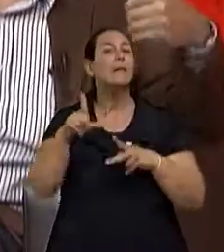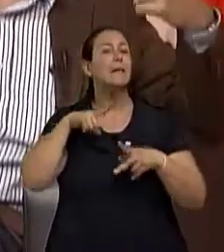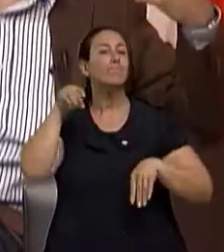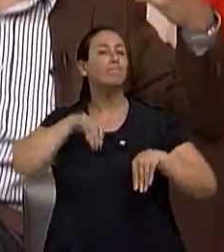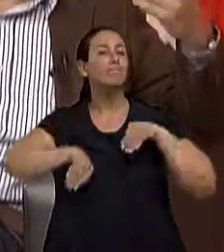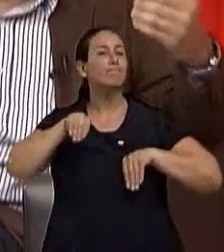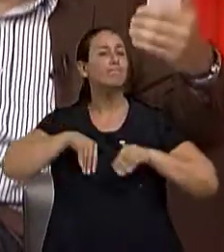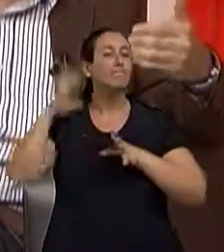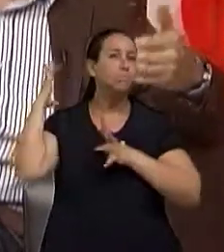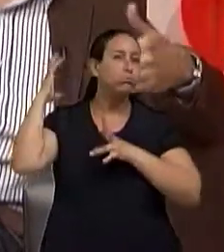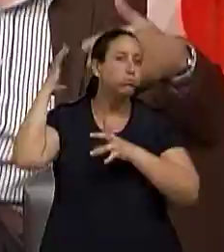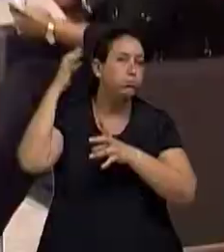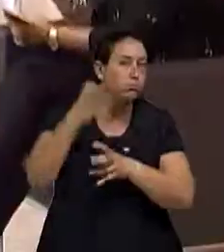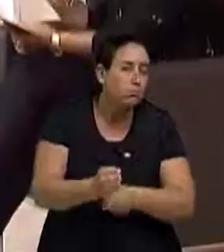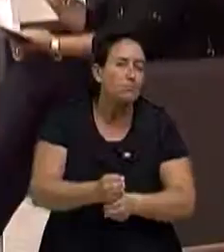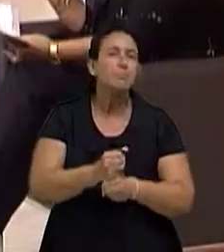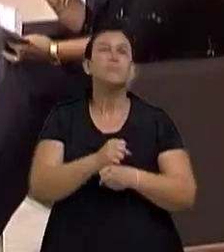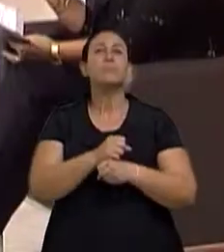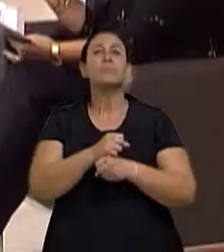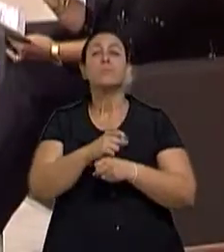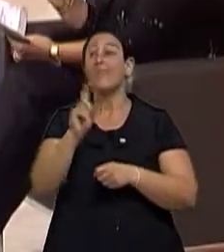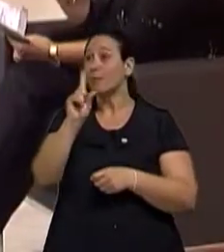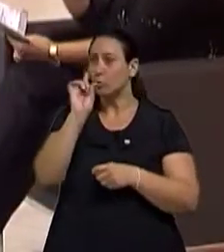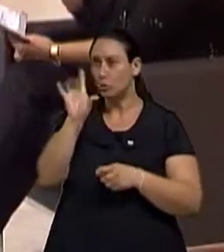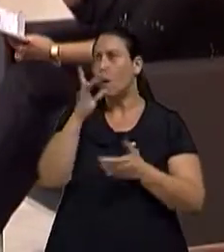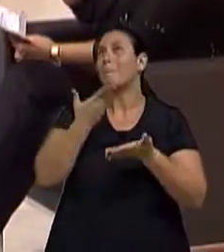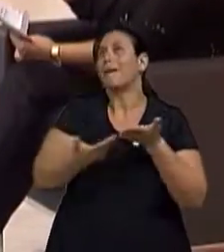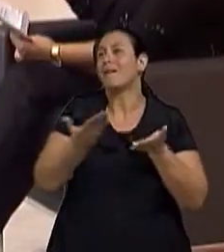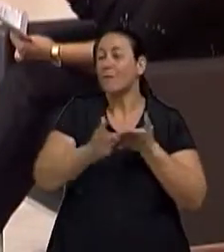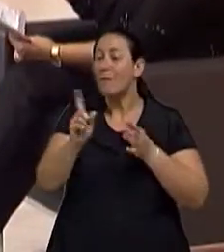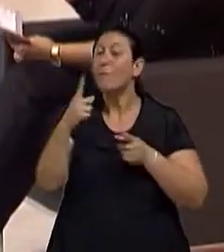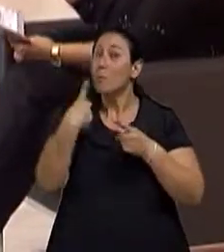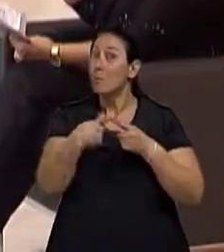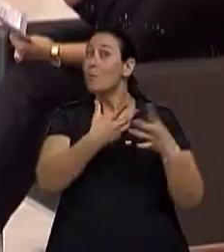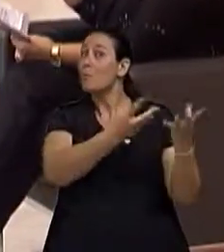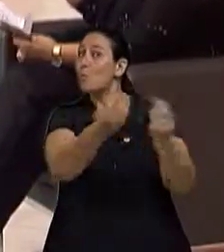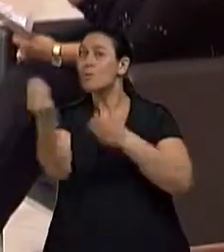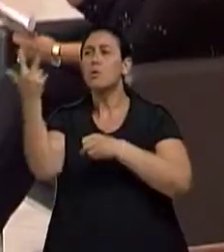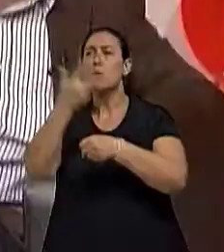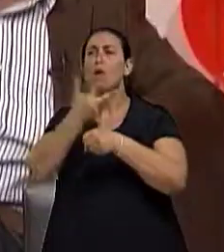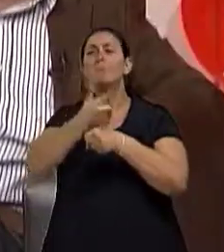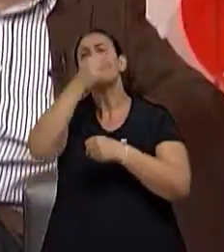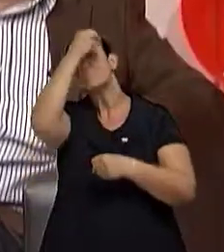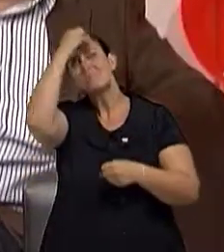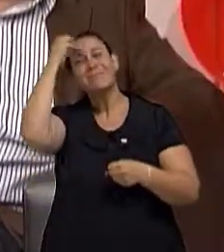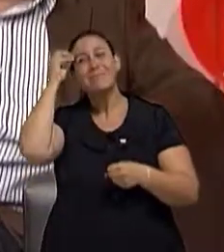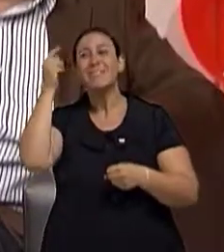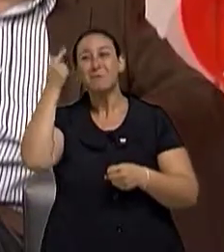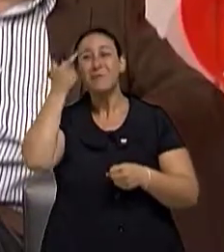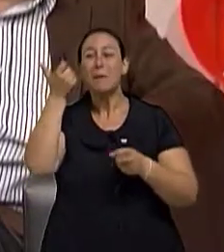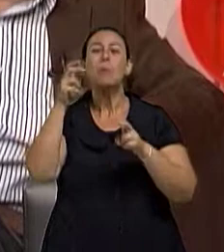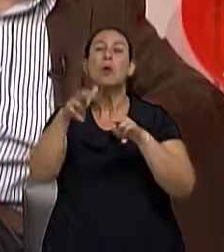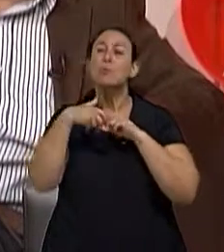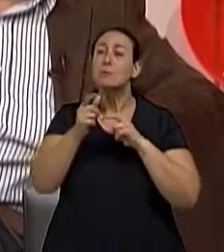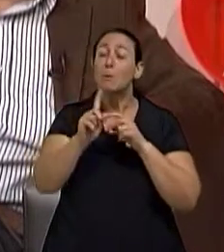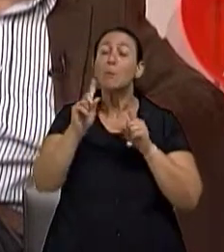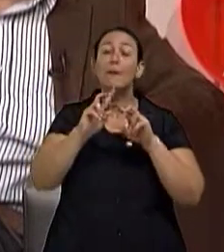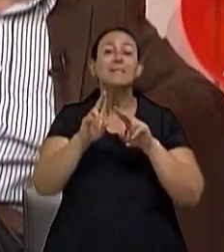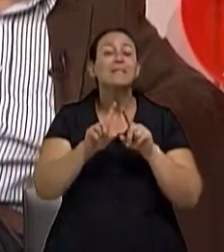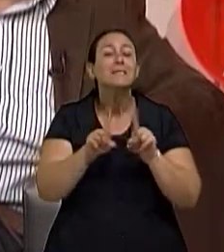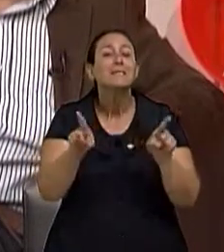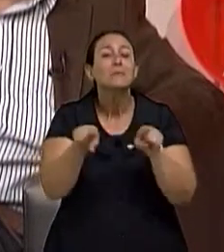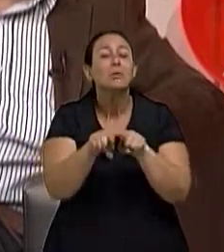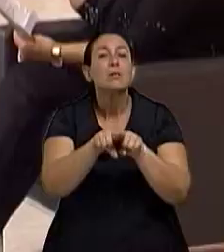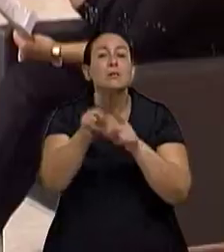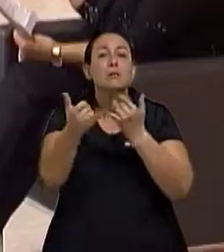Ah, ok. Tá? Não é só porque teve essas perdas, porque a gente está falando para muitos idosos aqui. Exatamente. Não é só porque teve essas perdas.